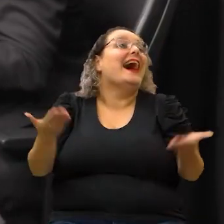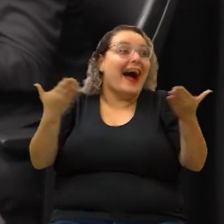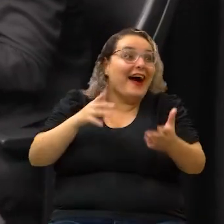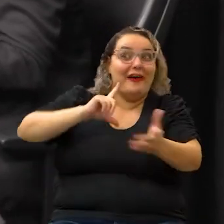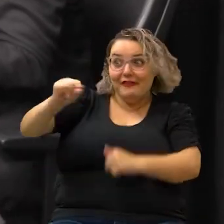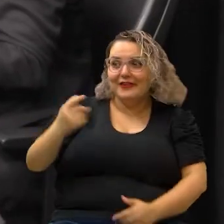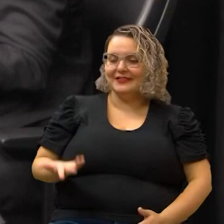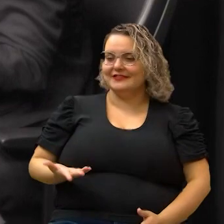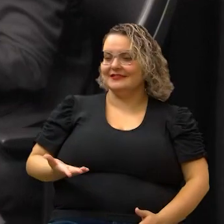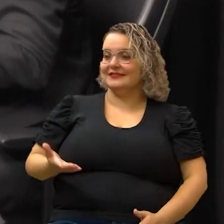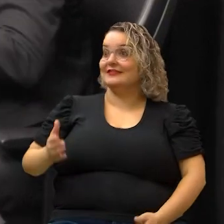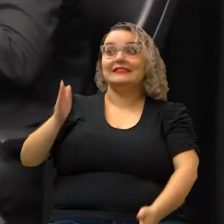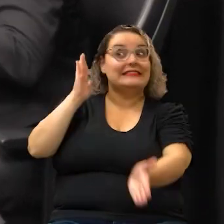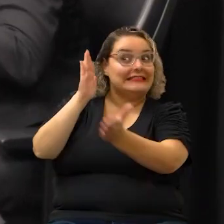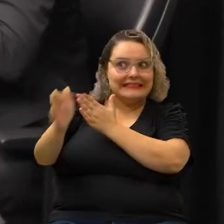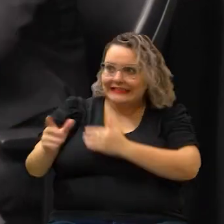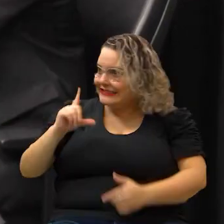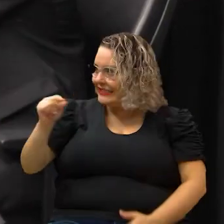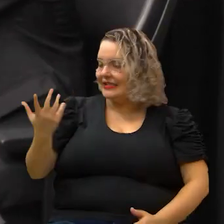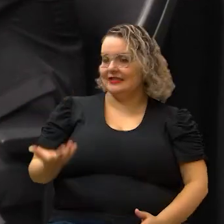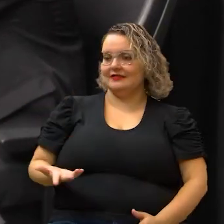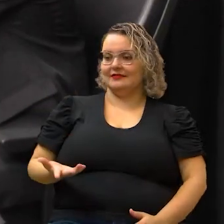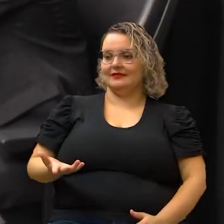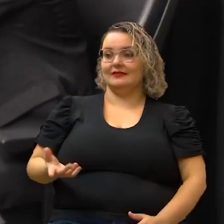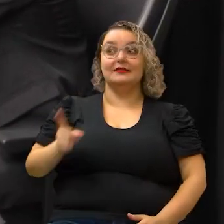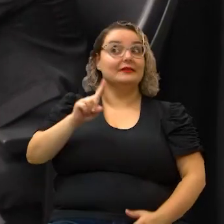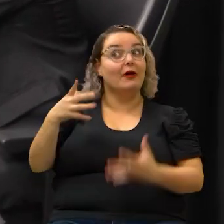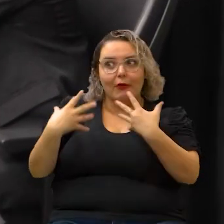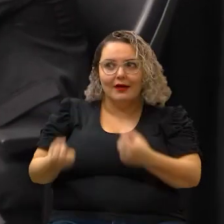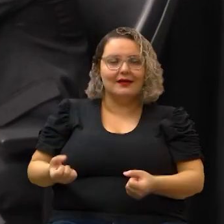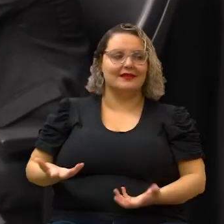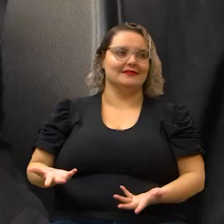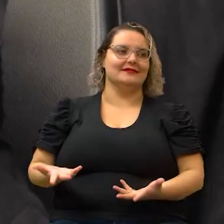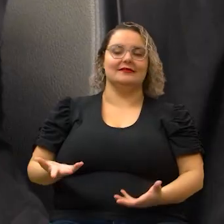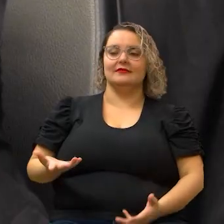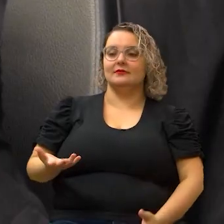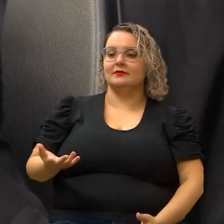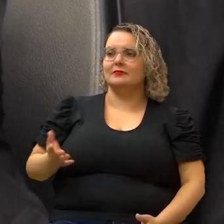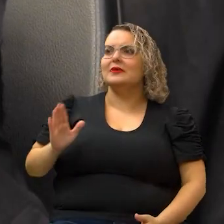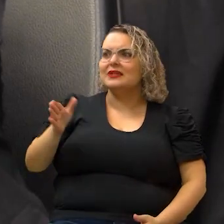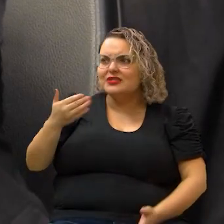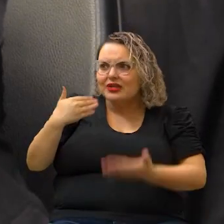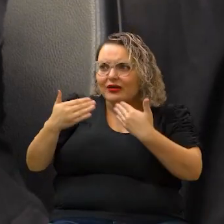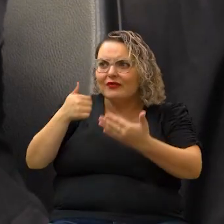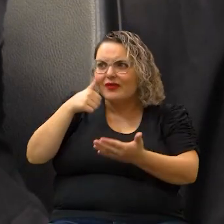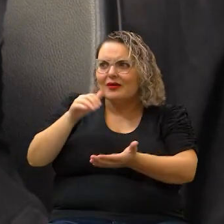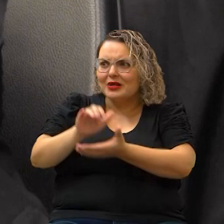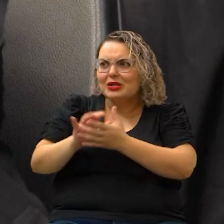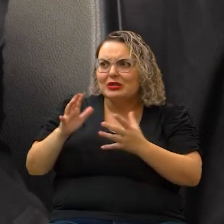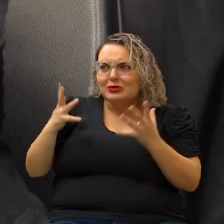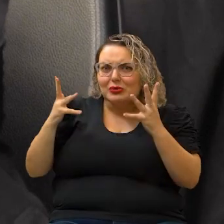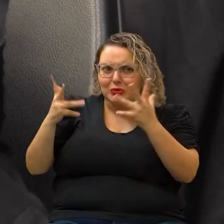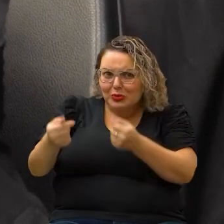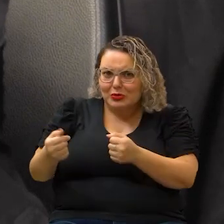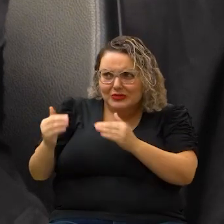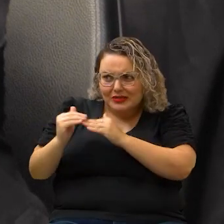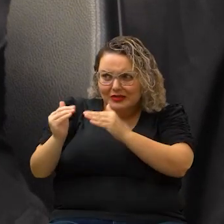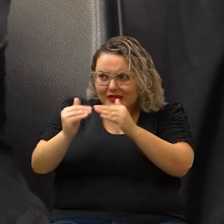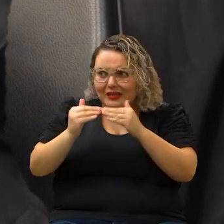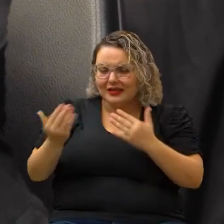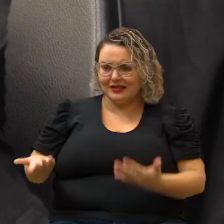Agora que eu saio correndo. Sai correndo. Falei, não aceita. Eu falei assim, mas você já falou com a minha esposa? Todos concordaram? Eu